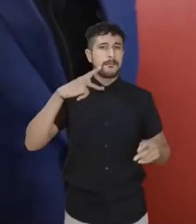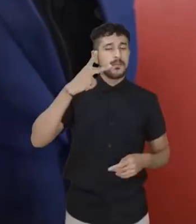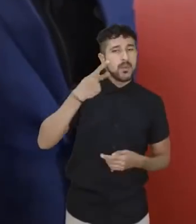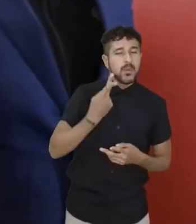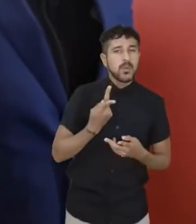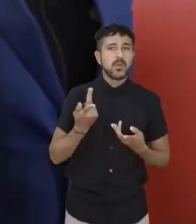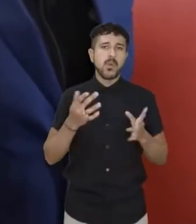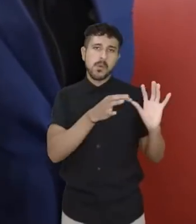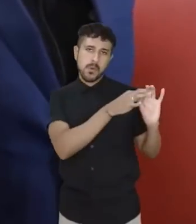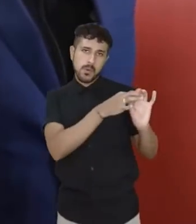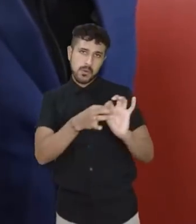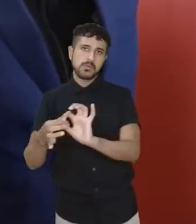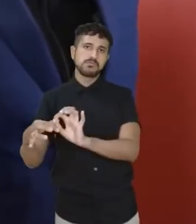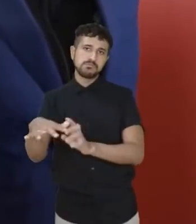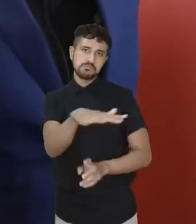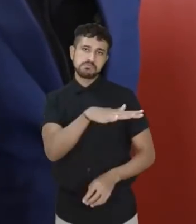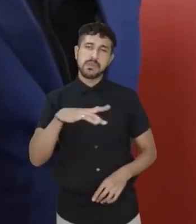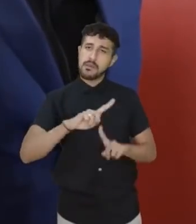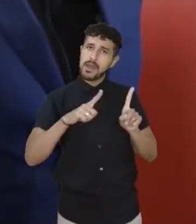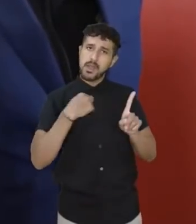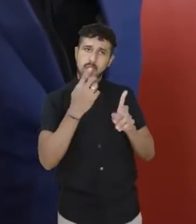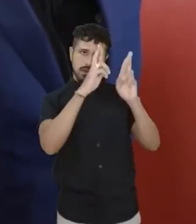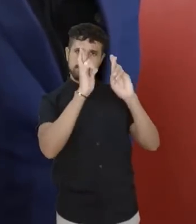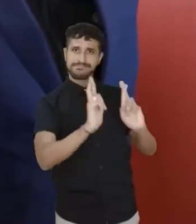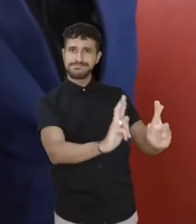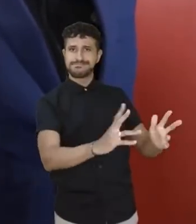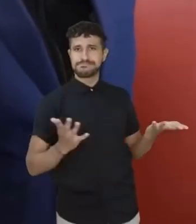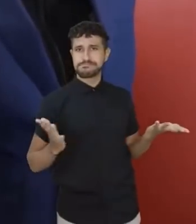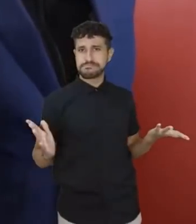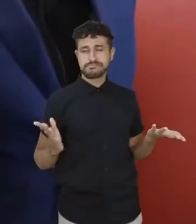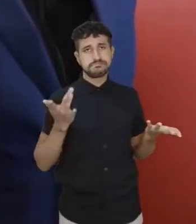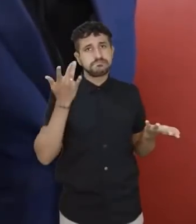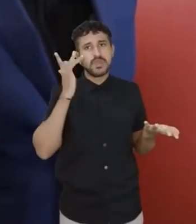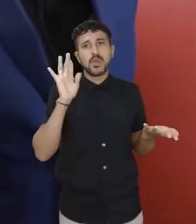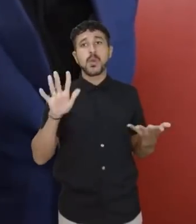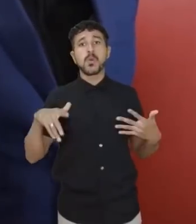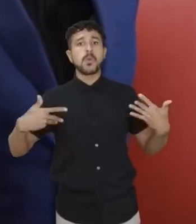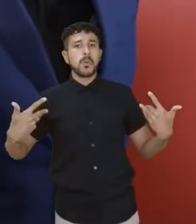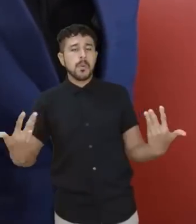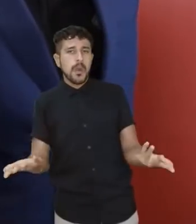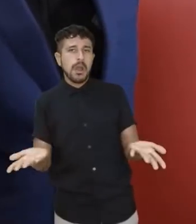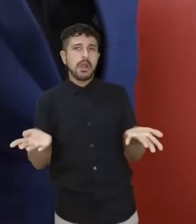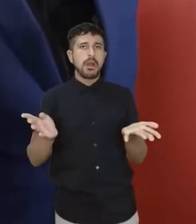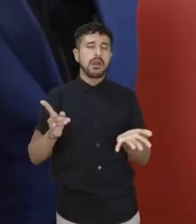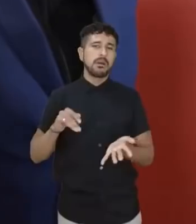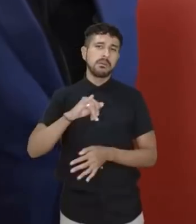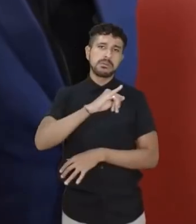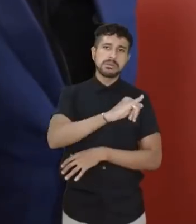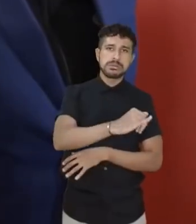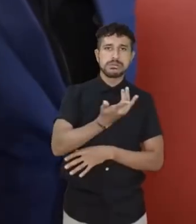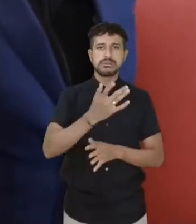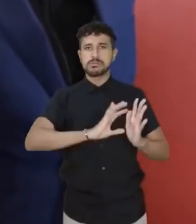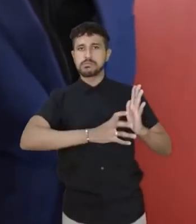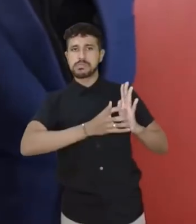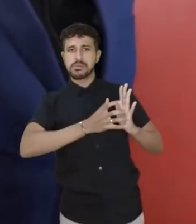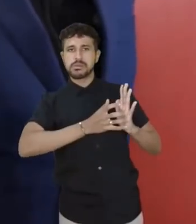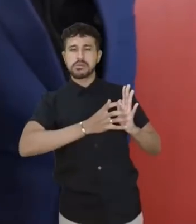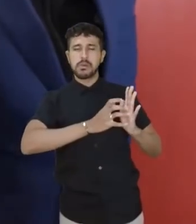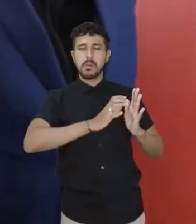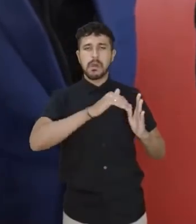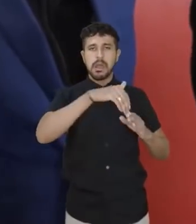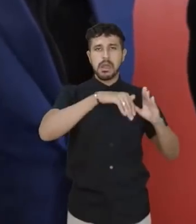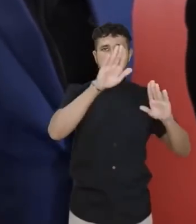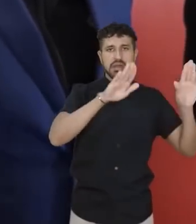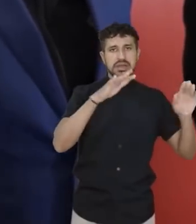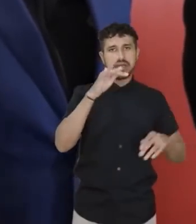conjuntura, mas respeitamos, né? Eu não sei qual vai ser, se a candidatura do Ciro vai continuar até o fim ou não.